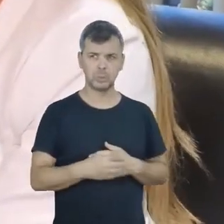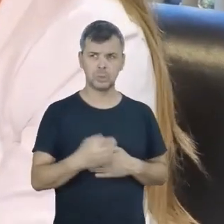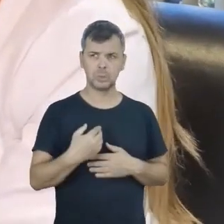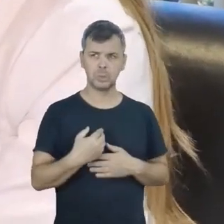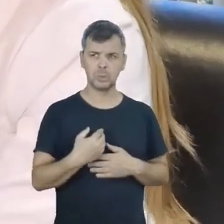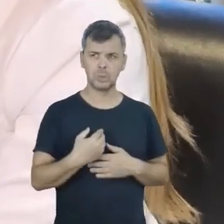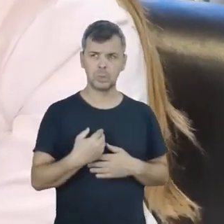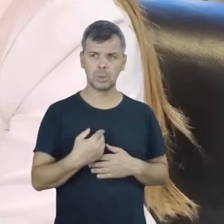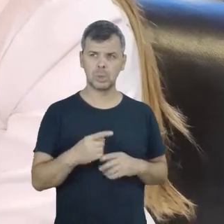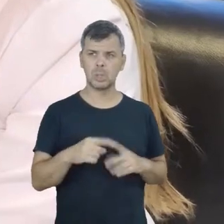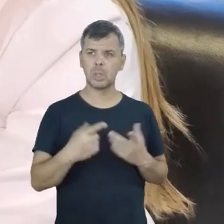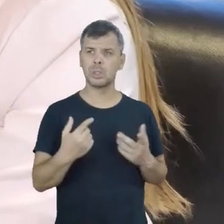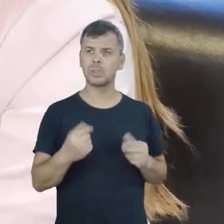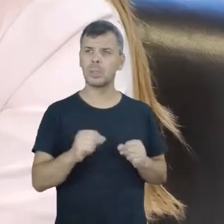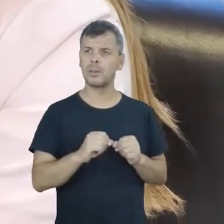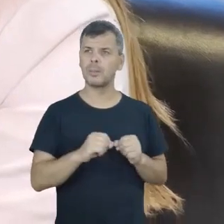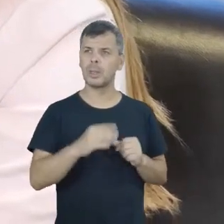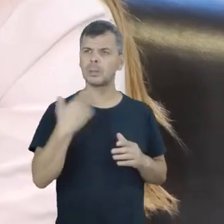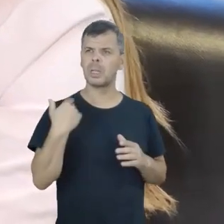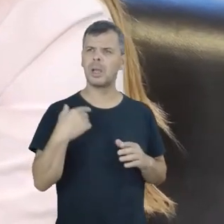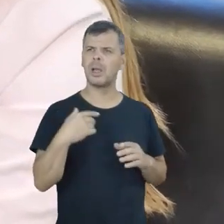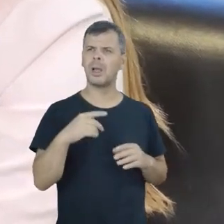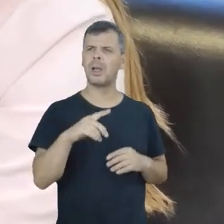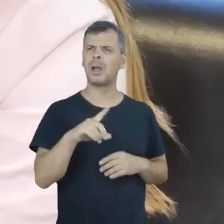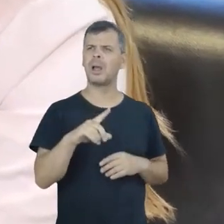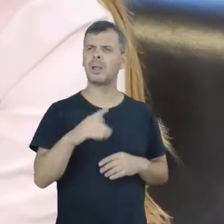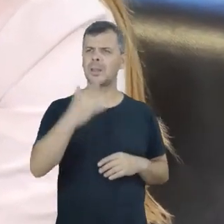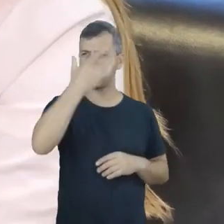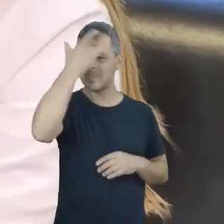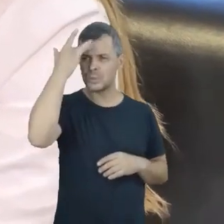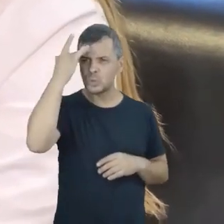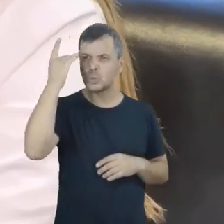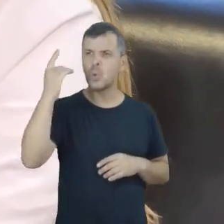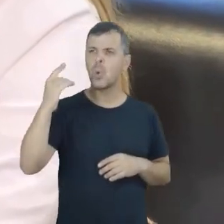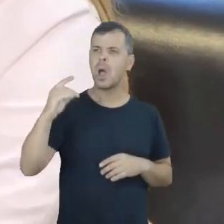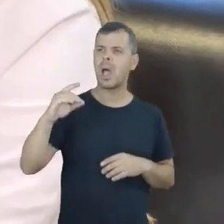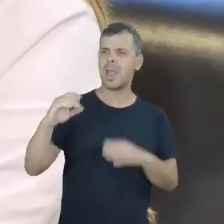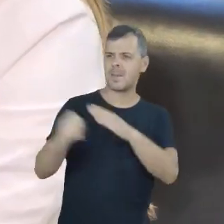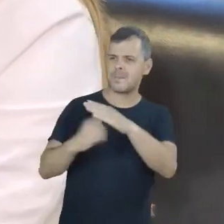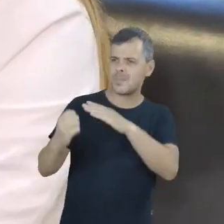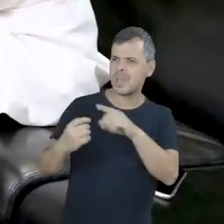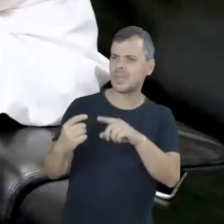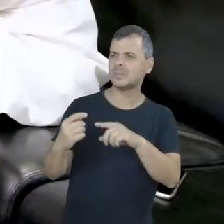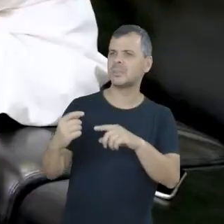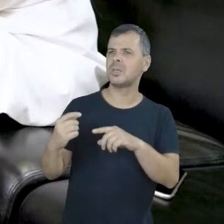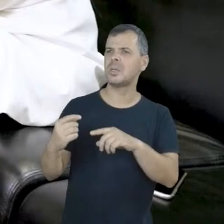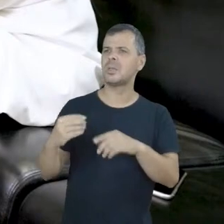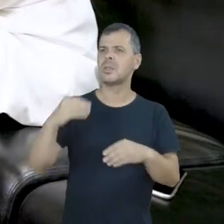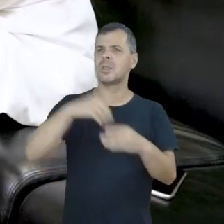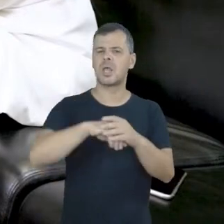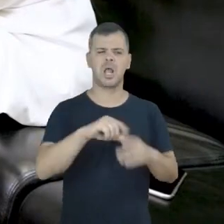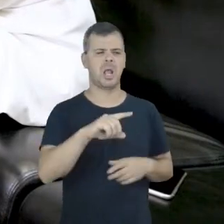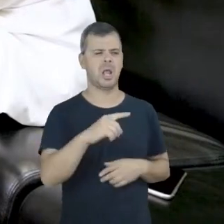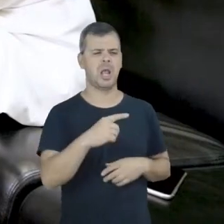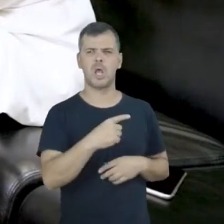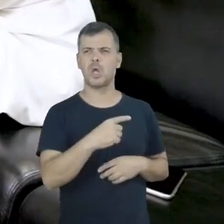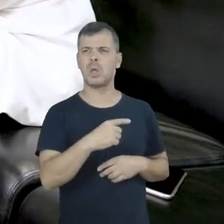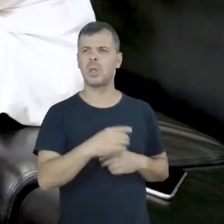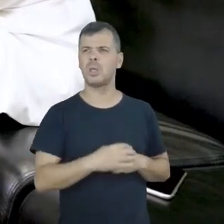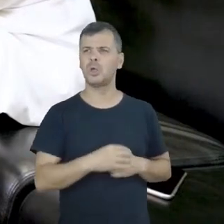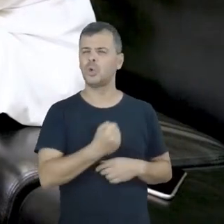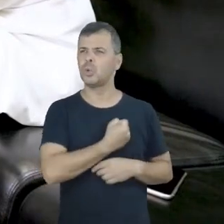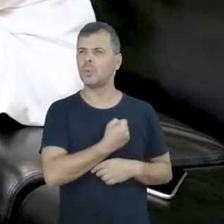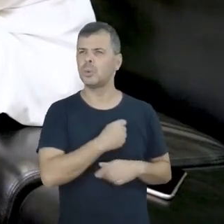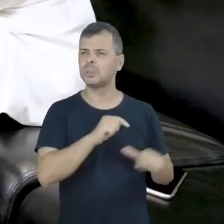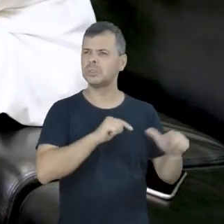lista suja, infelizmente, ela tem batido recordes, né, de pessoa física, pessoa jurídica inseridas nessa lista. O número